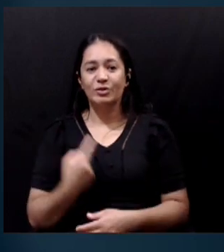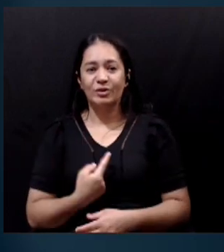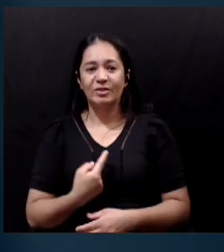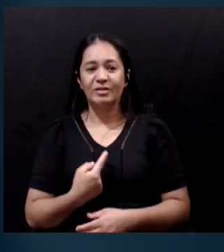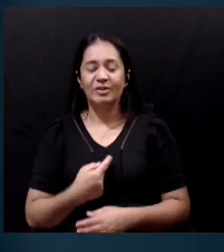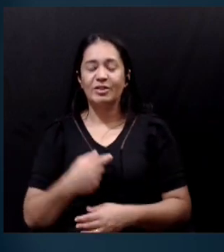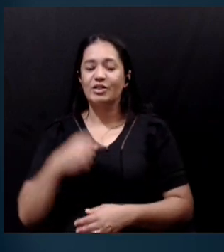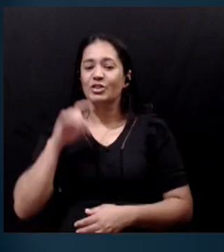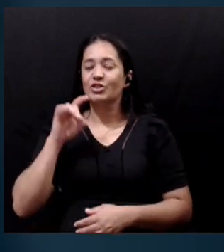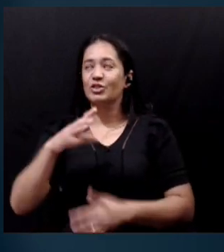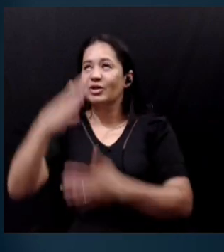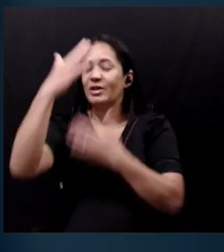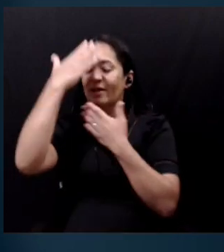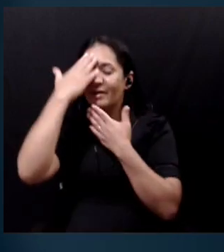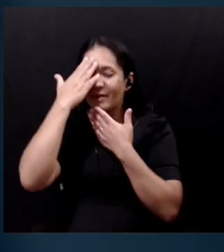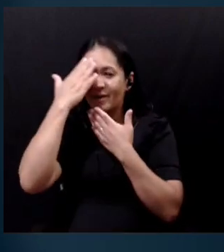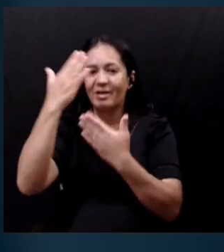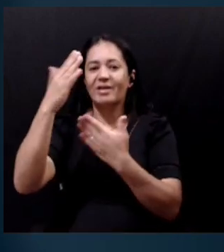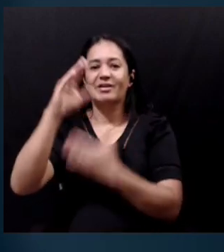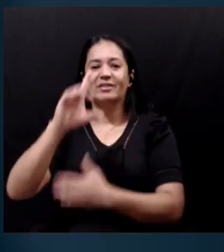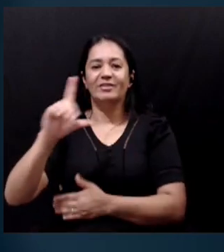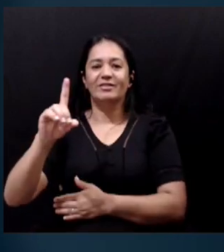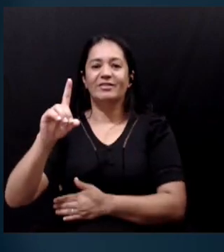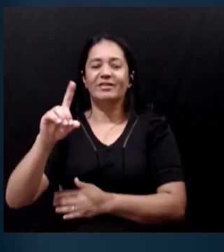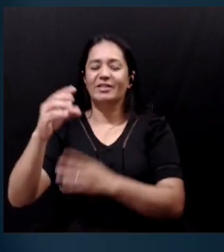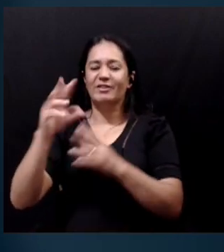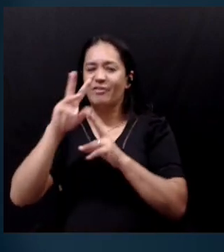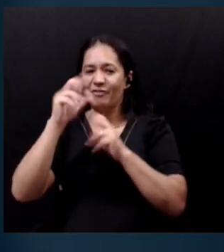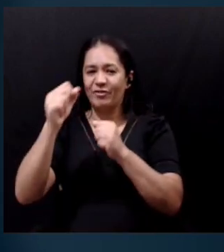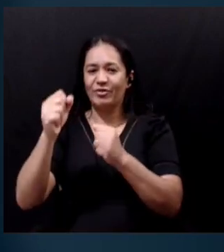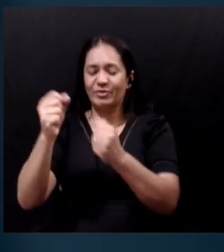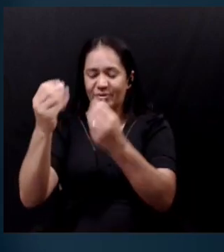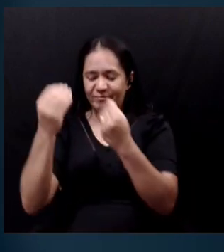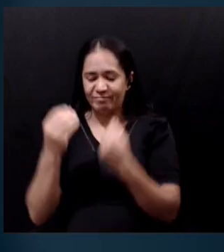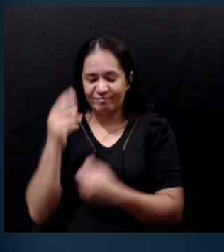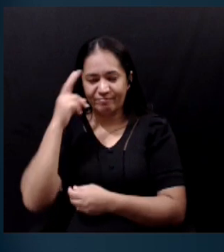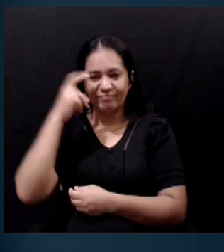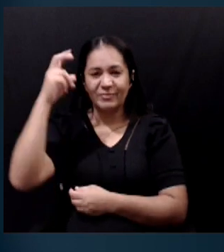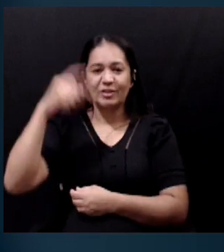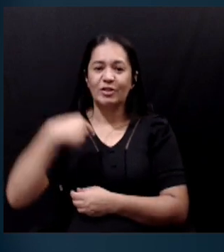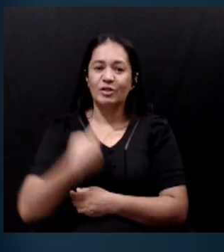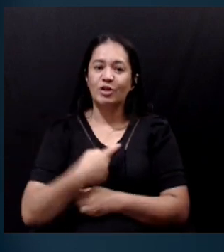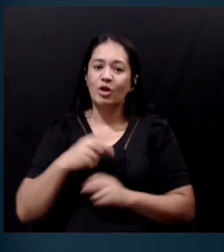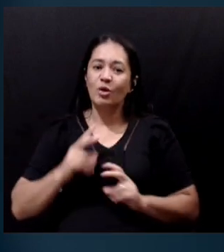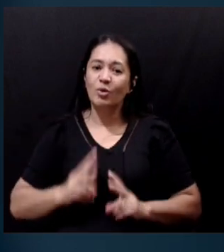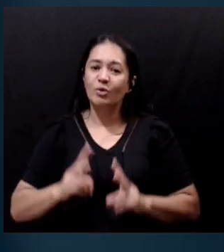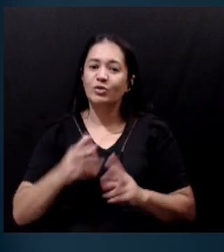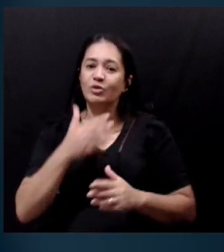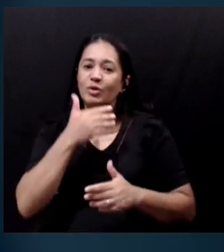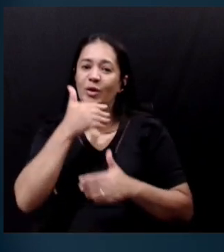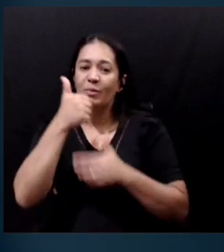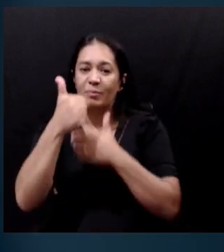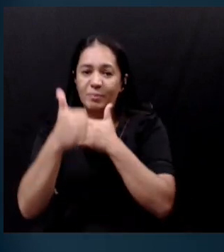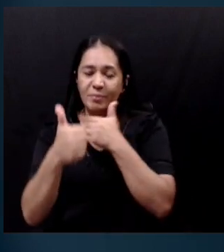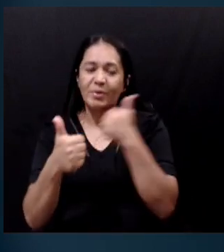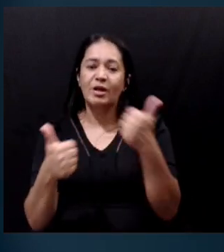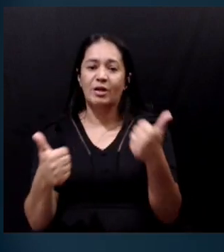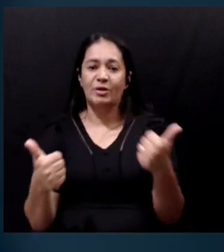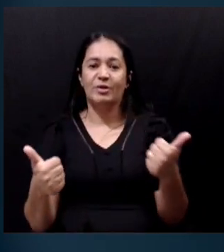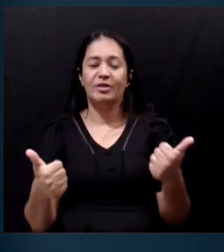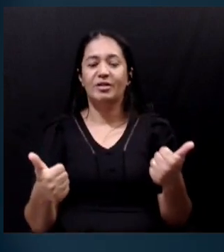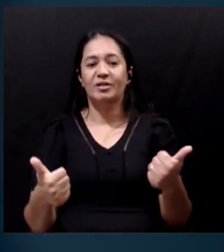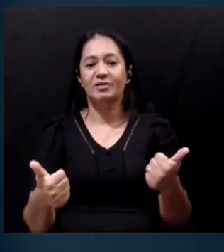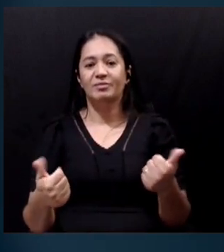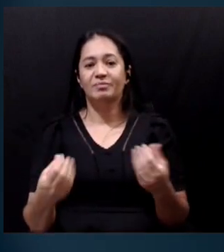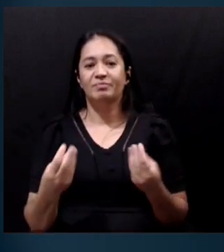Deus, que Deus nos fortaleça e dê sabedoria para a gente continuar melhorando e cada